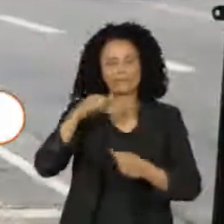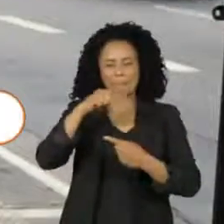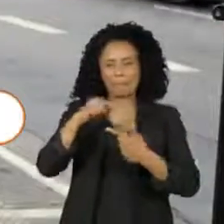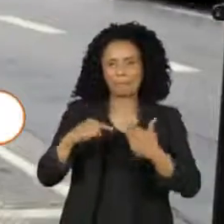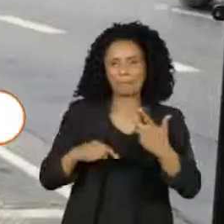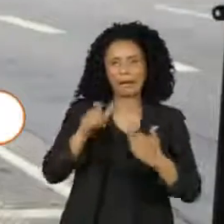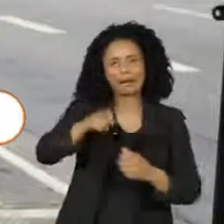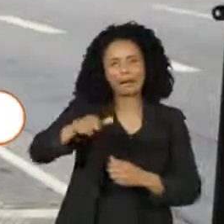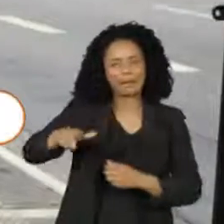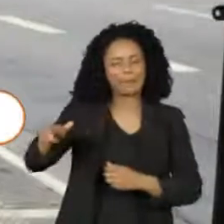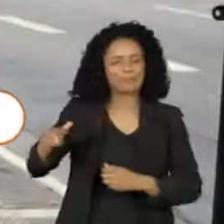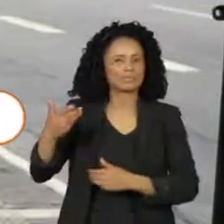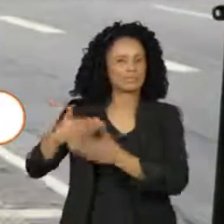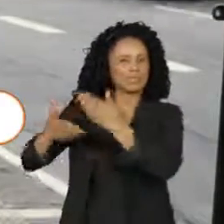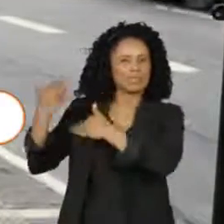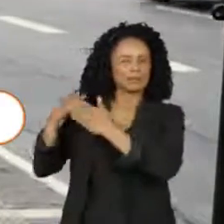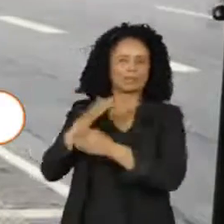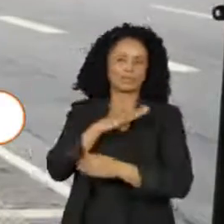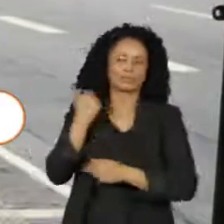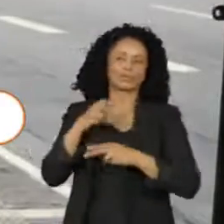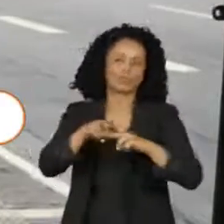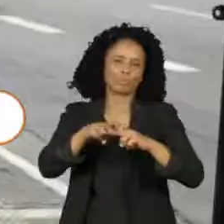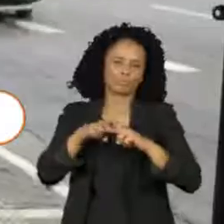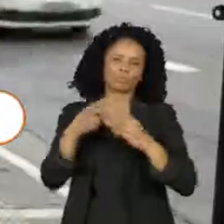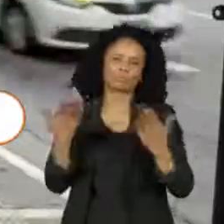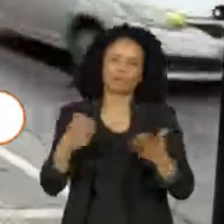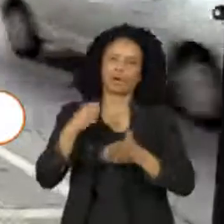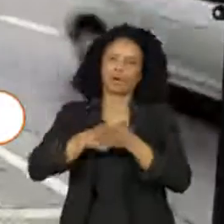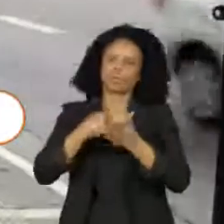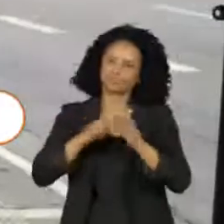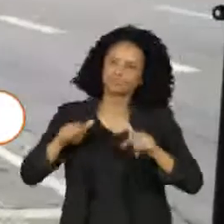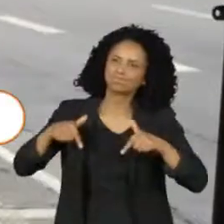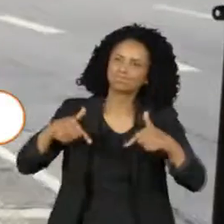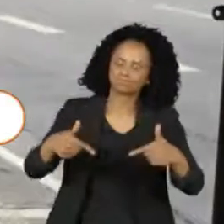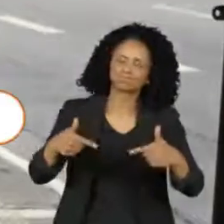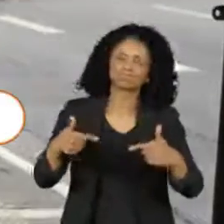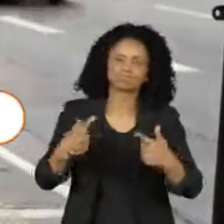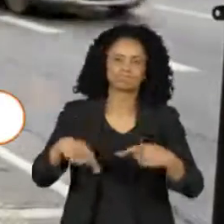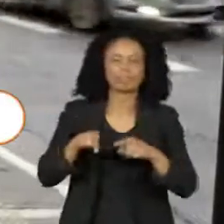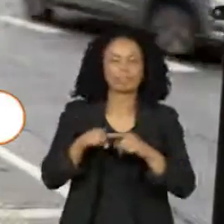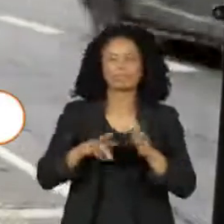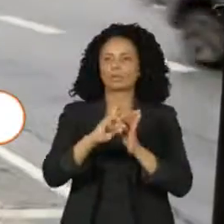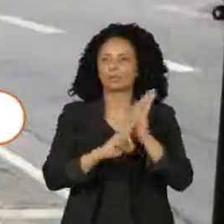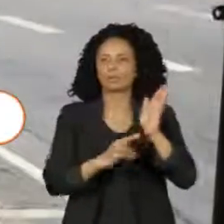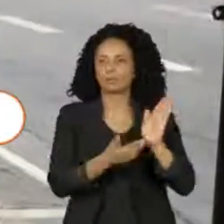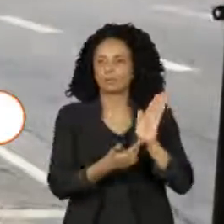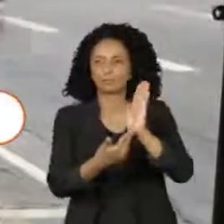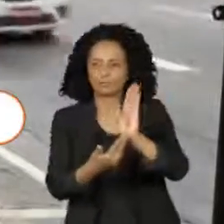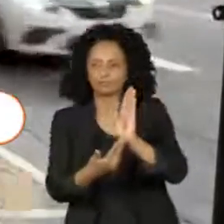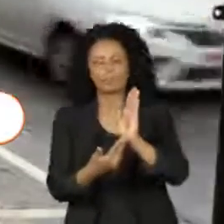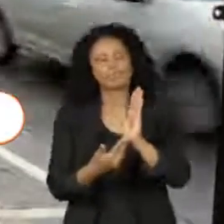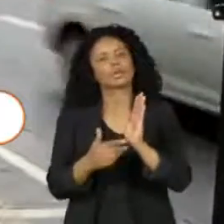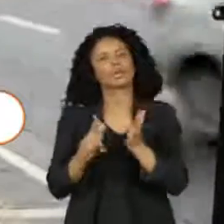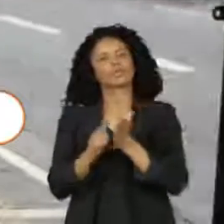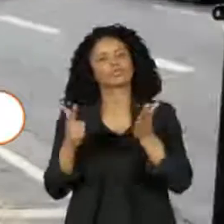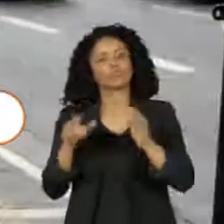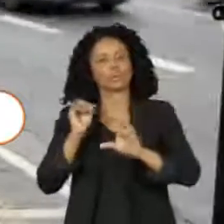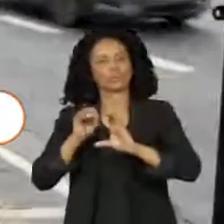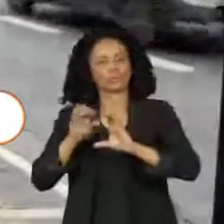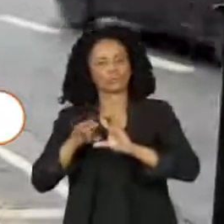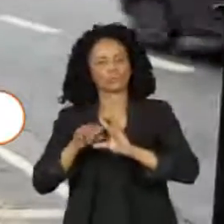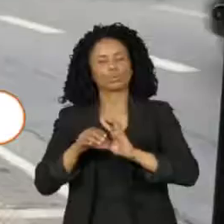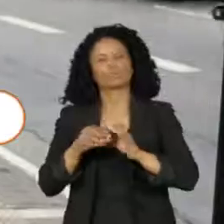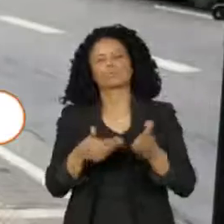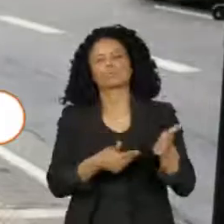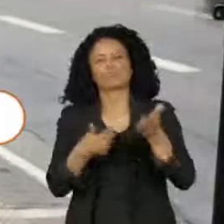Paulo Guajajara. Esse relatório da Global Witness foi encaminhado pelo jornal O Globo à Secretaria de Comunicação